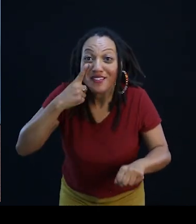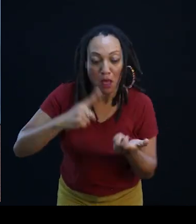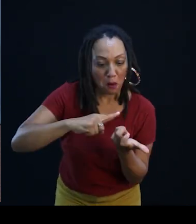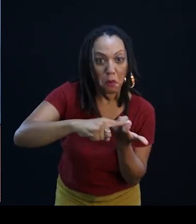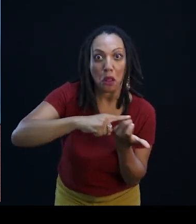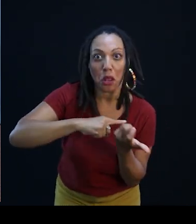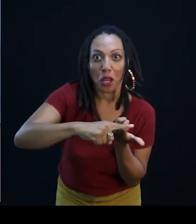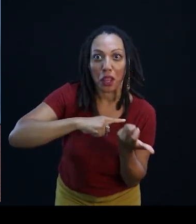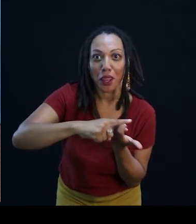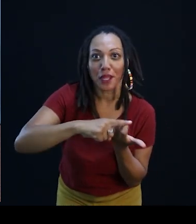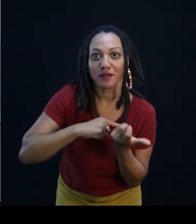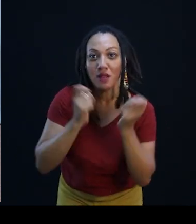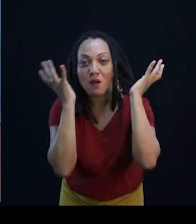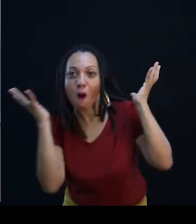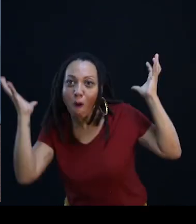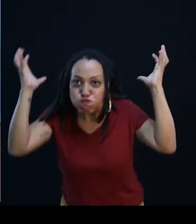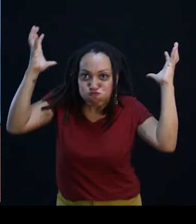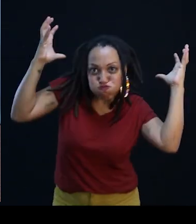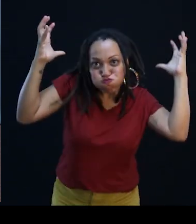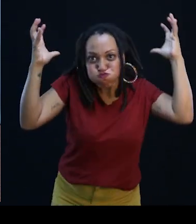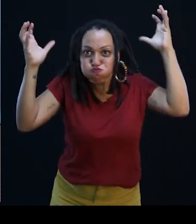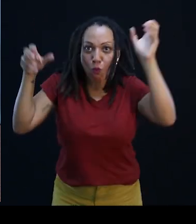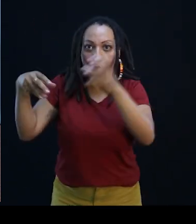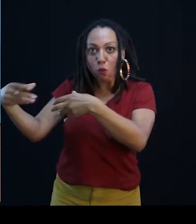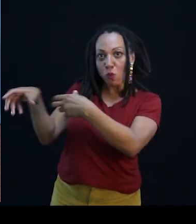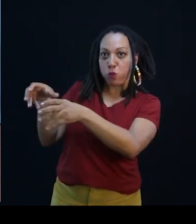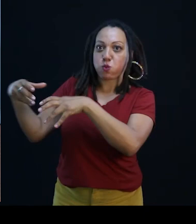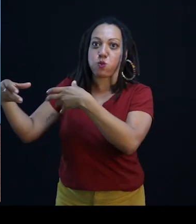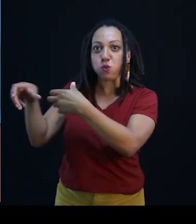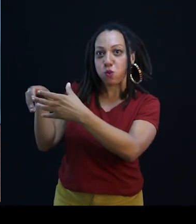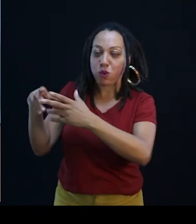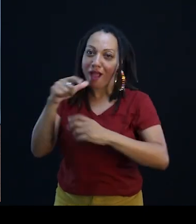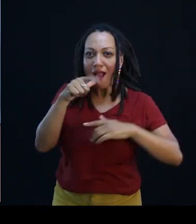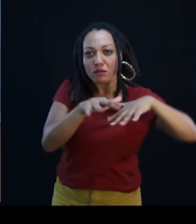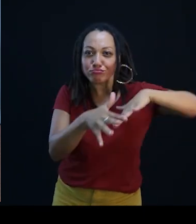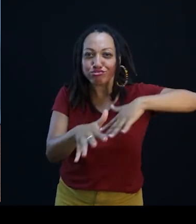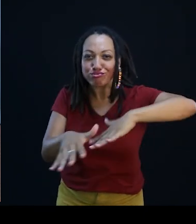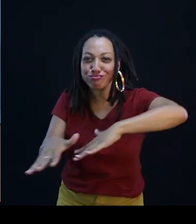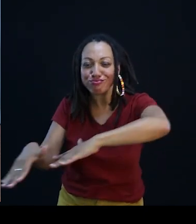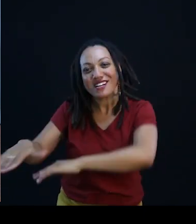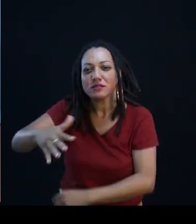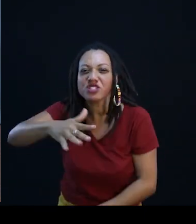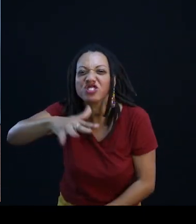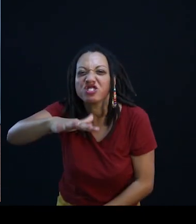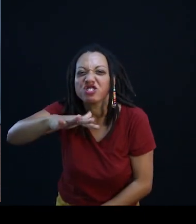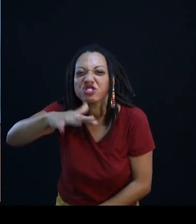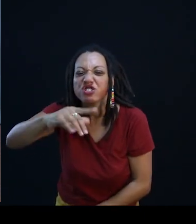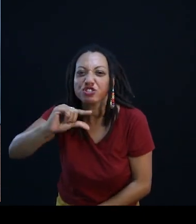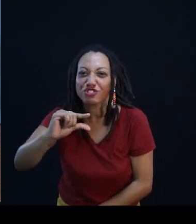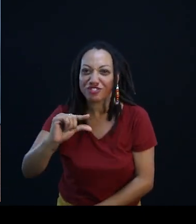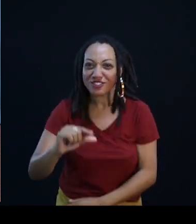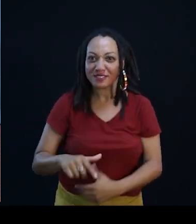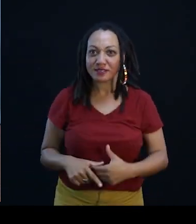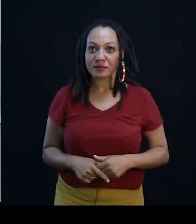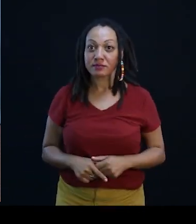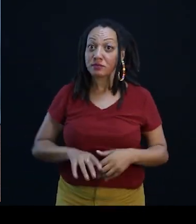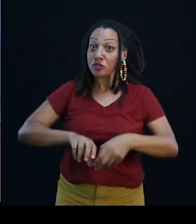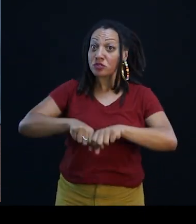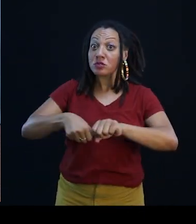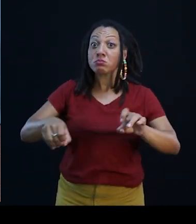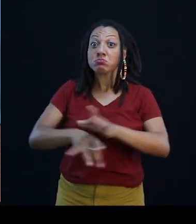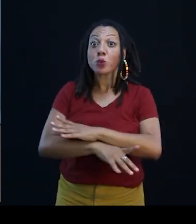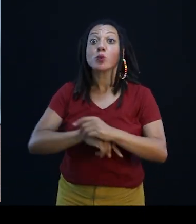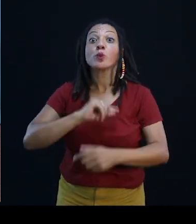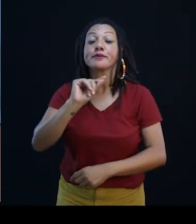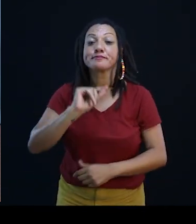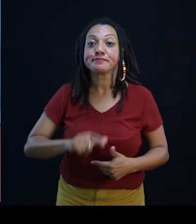assim, a trouxa desse tamanho e a água pequenininha. Depois que